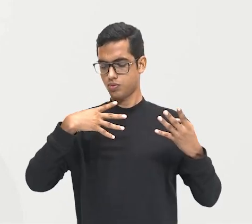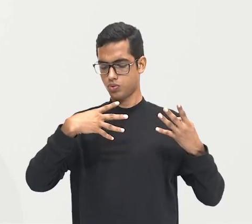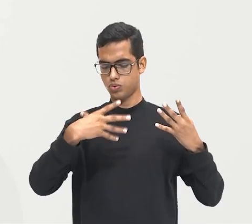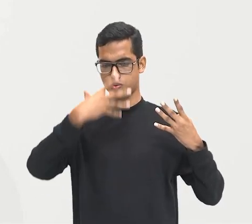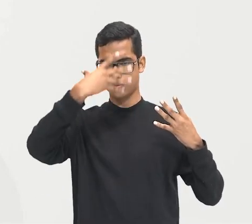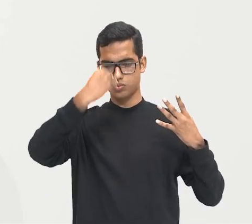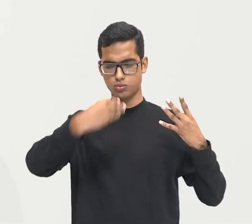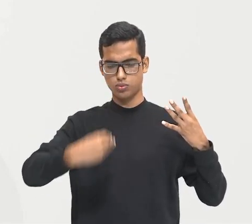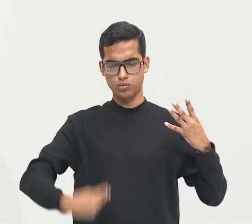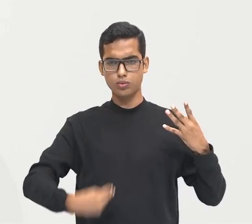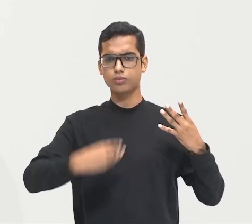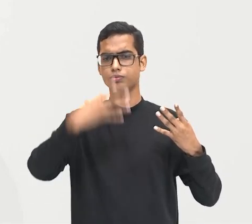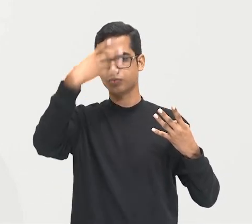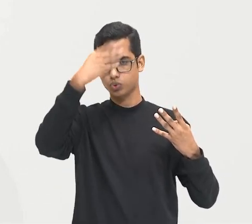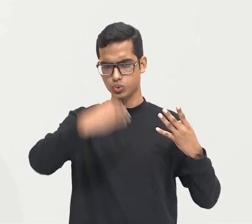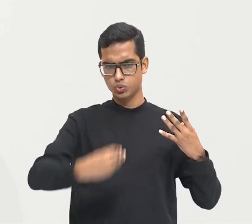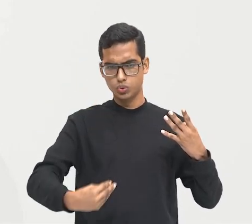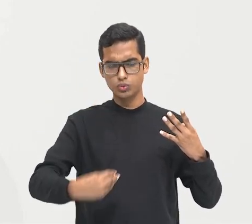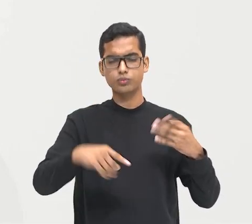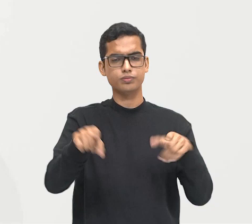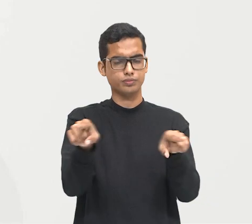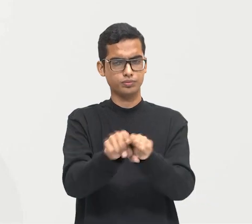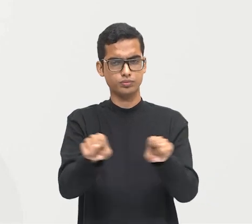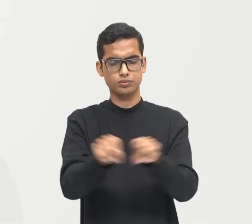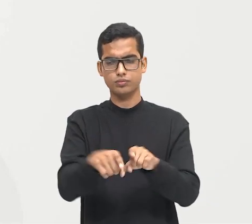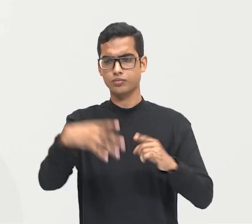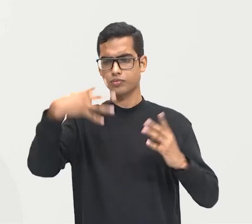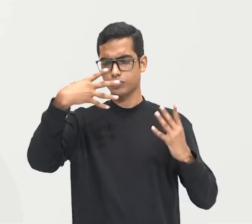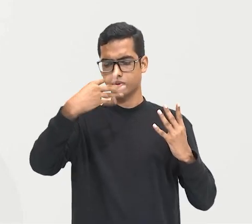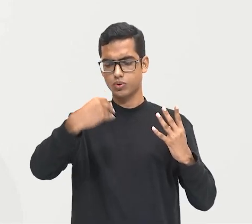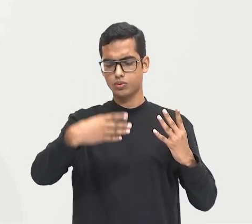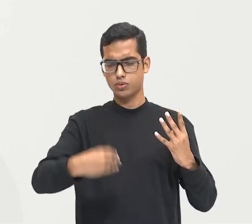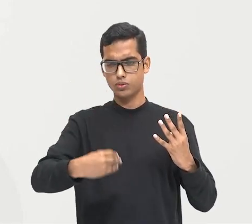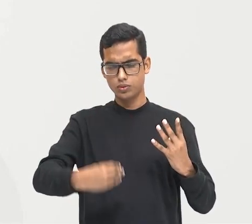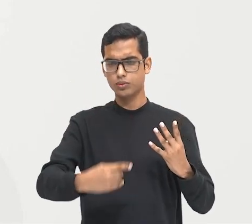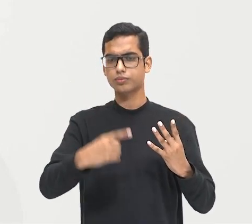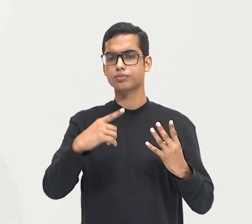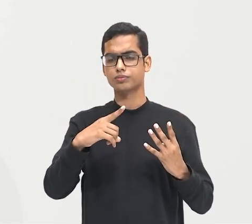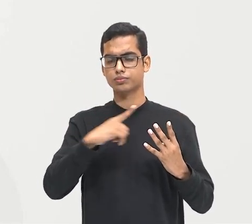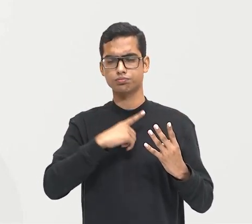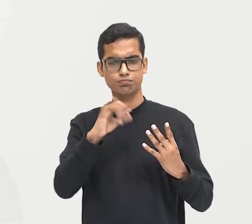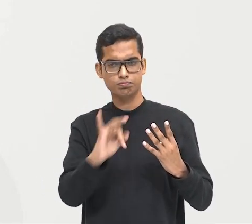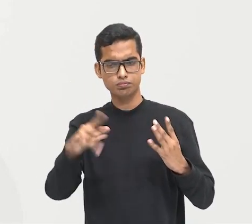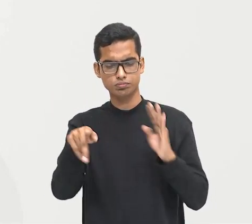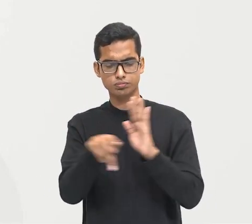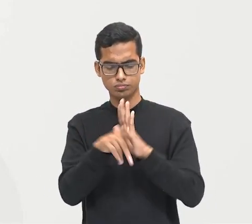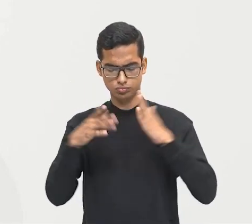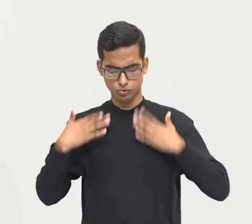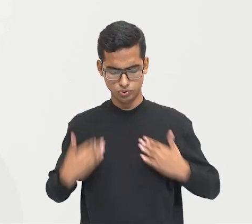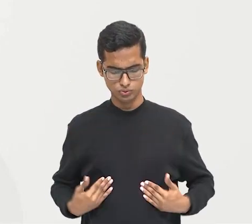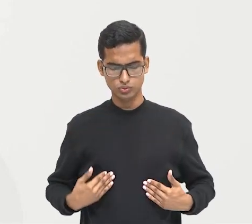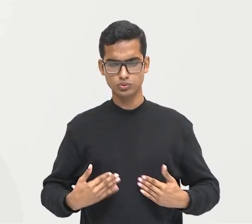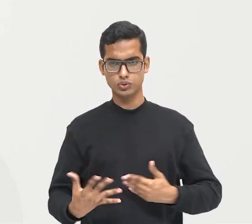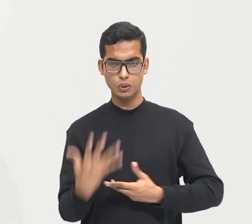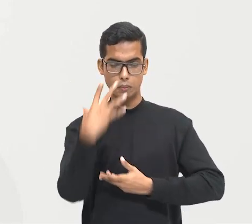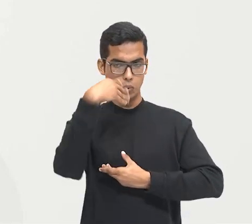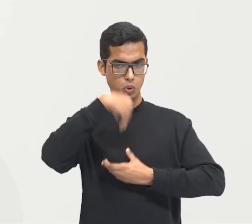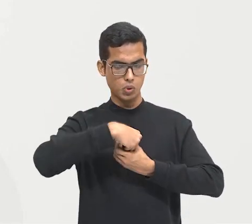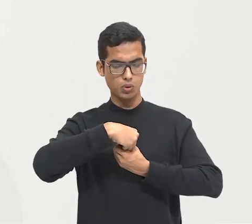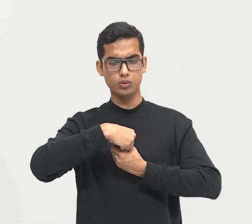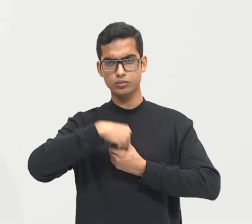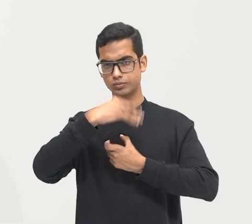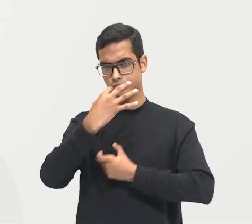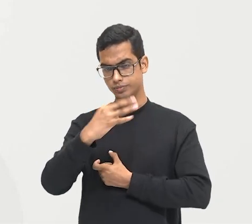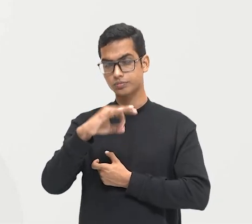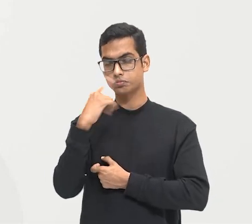vai utilizar ali também ondas para que a gente possa observar, né, ter uma imagem ali do nosso corpo por dentro, né, e dessa